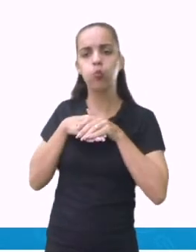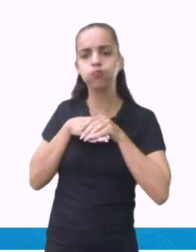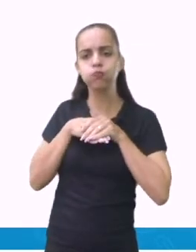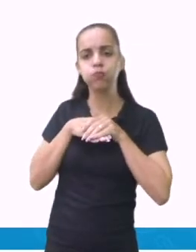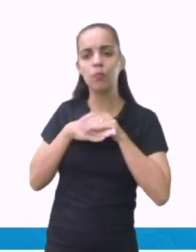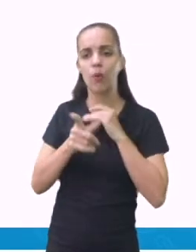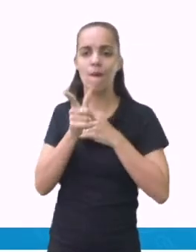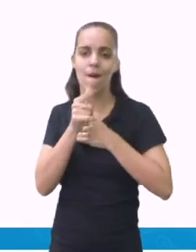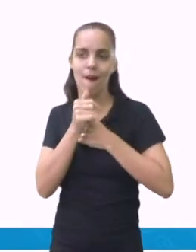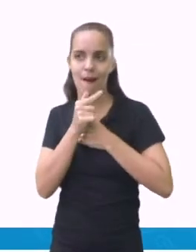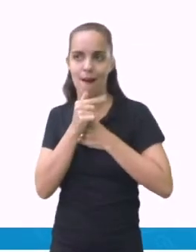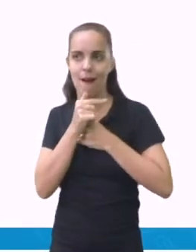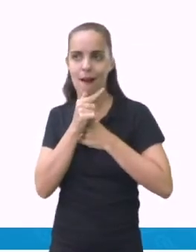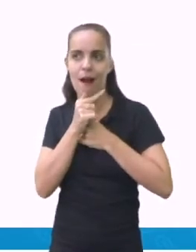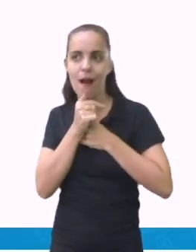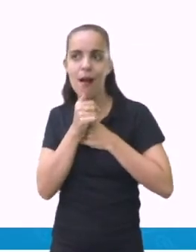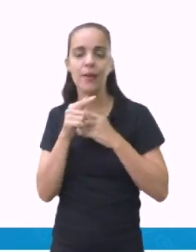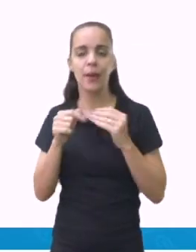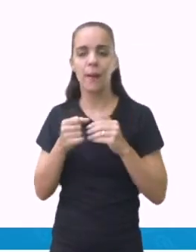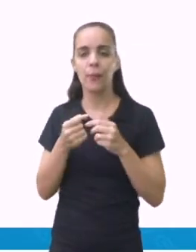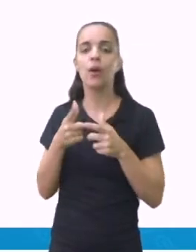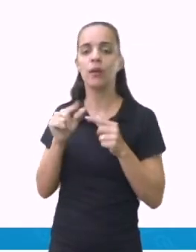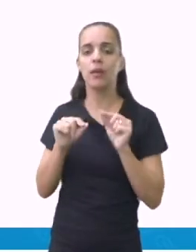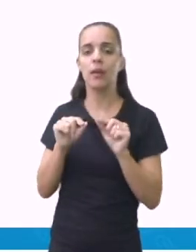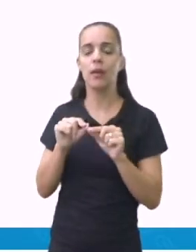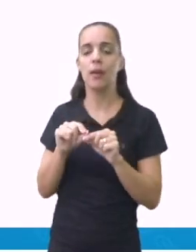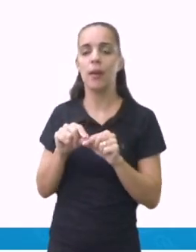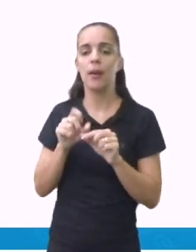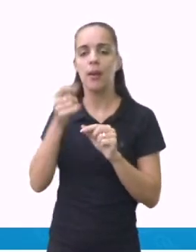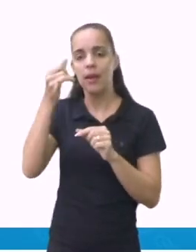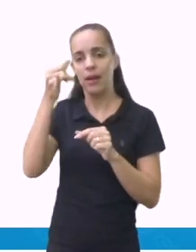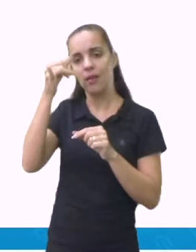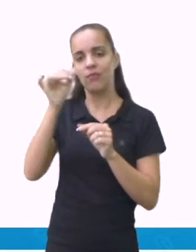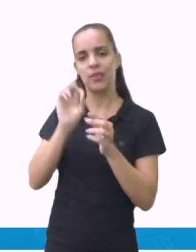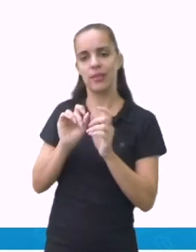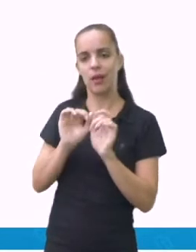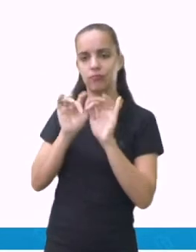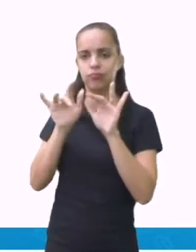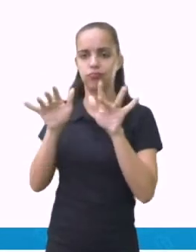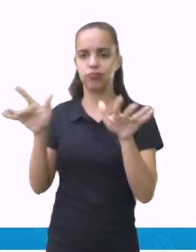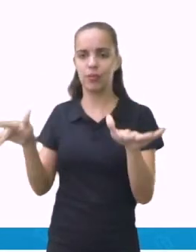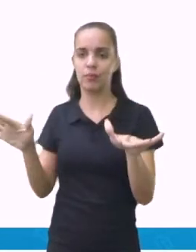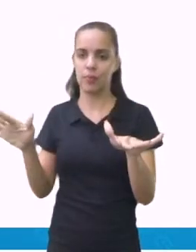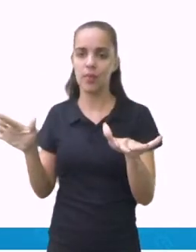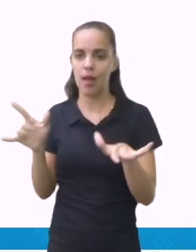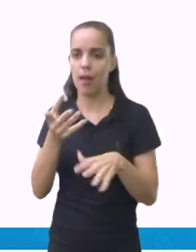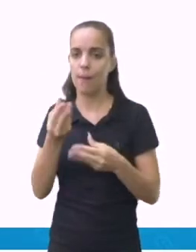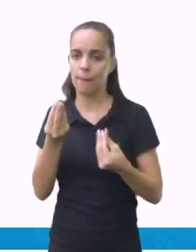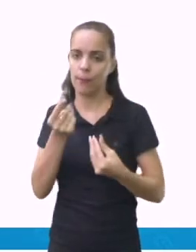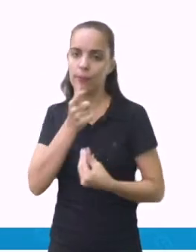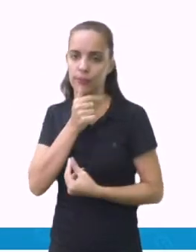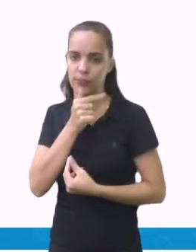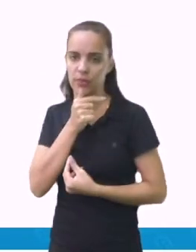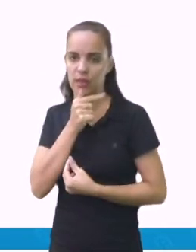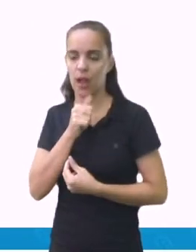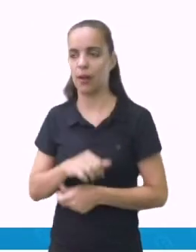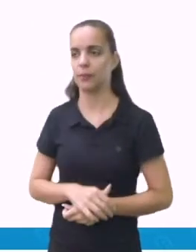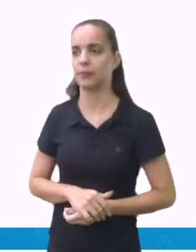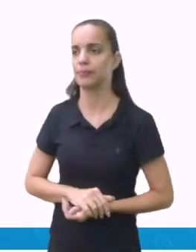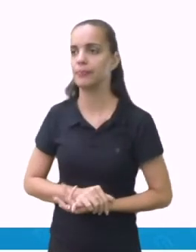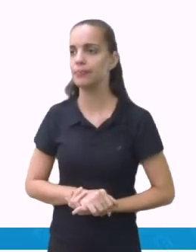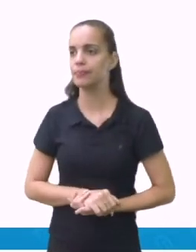ajudam para que ela não fique eliminando muita água no momento da transpiração.